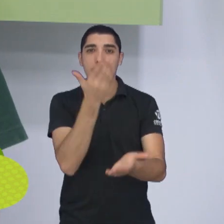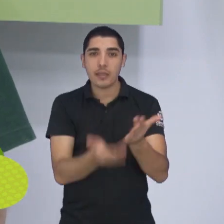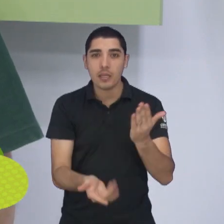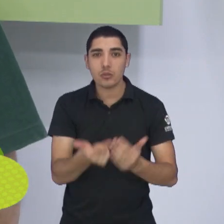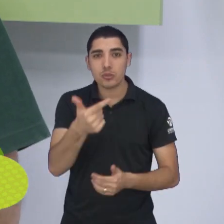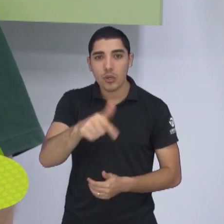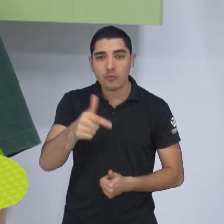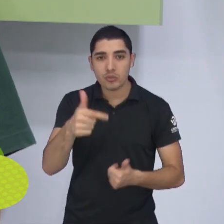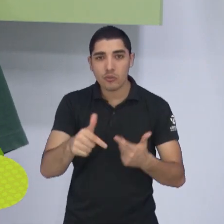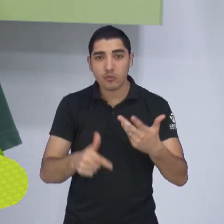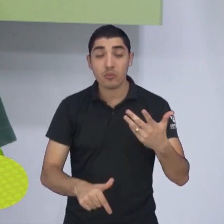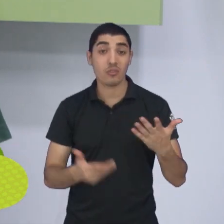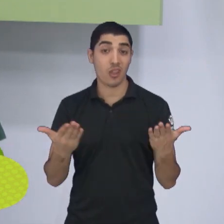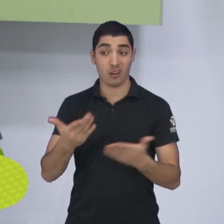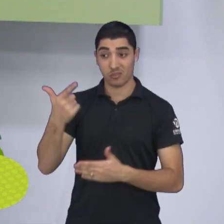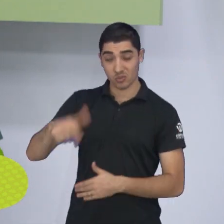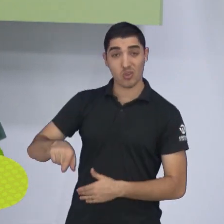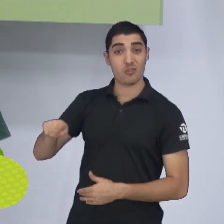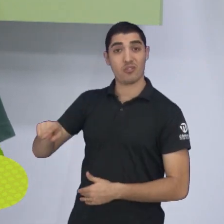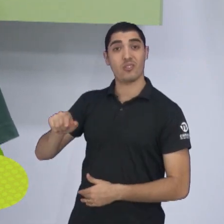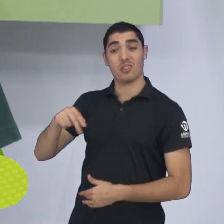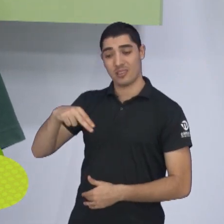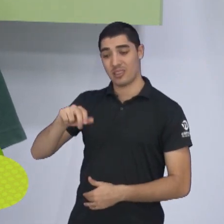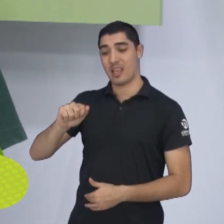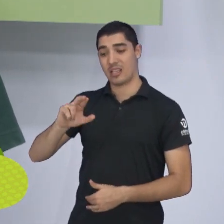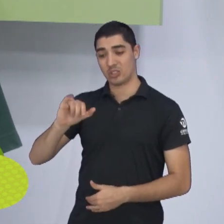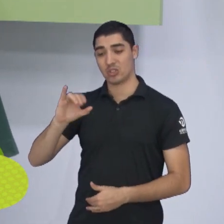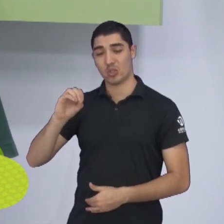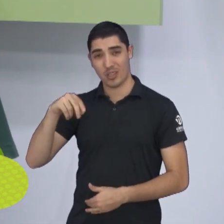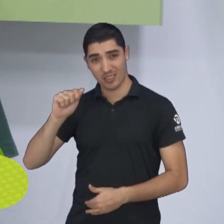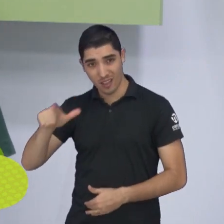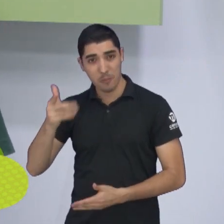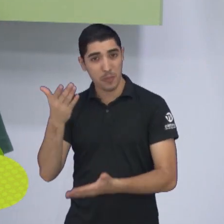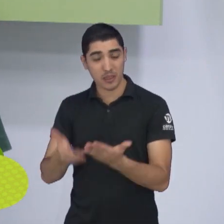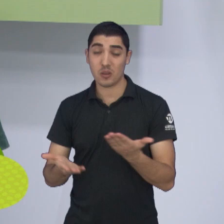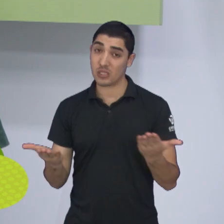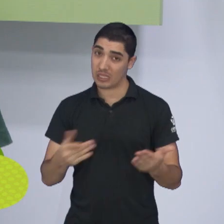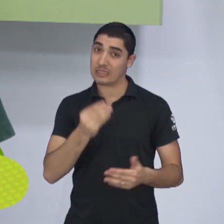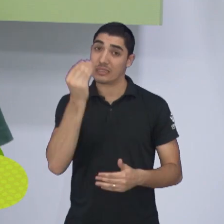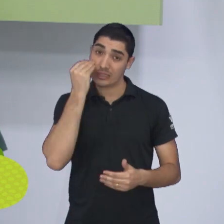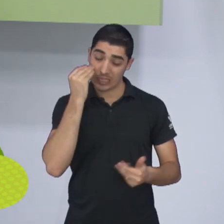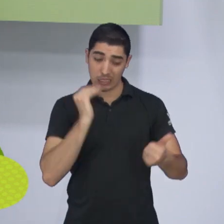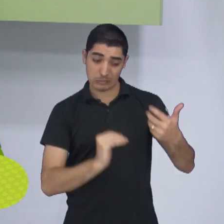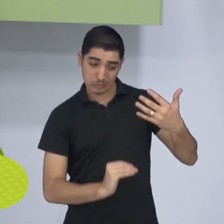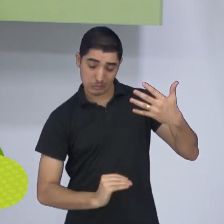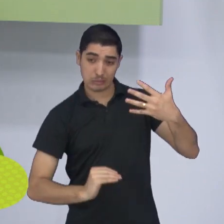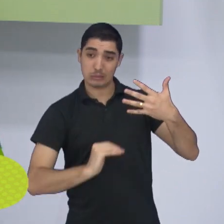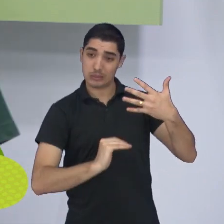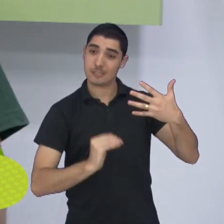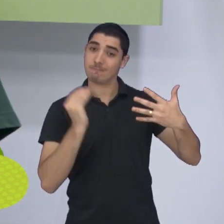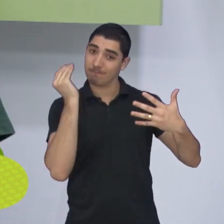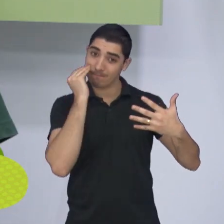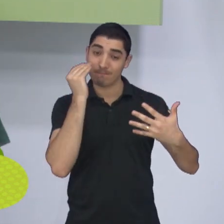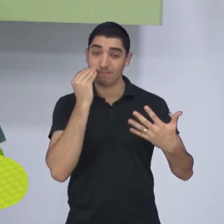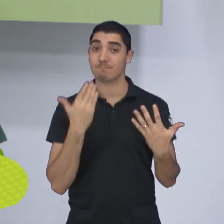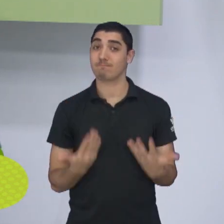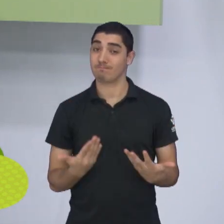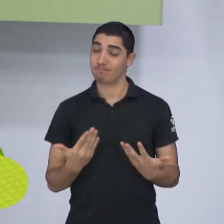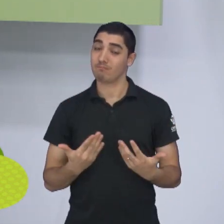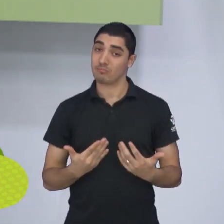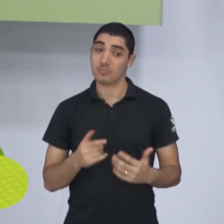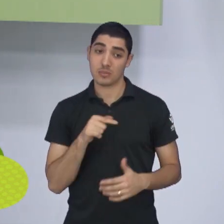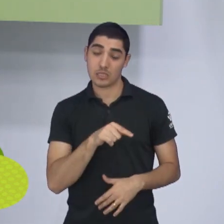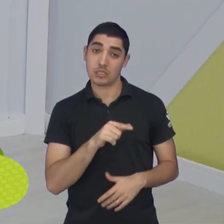agora para o Nacional. Então, vai ter que lutar contra o rebaixamento aí com todas as forças que restam ainda